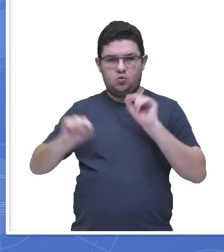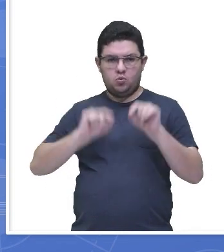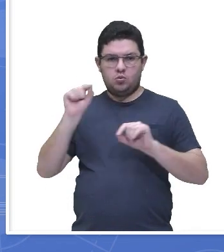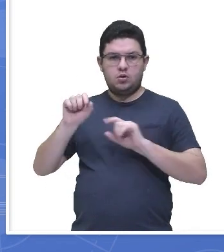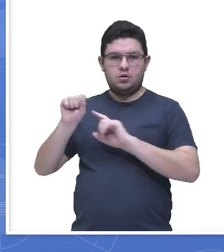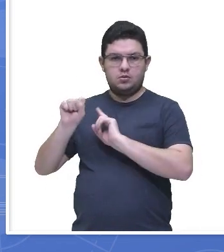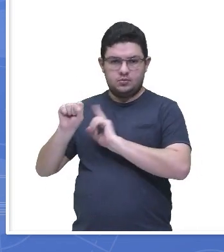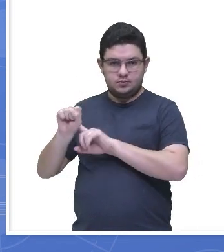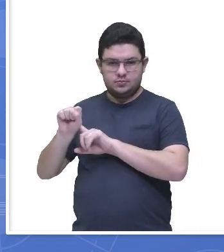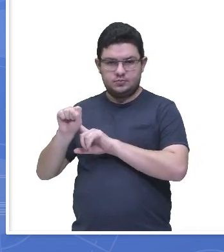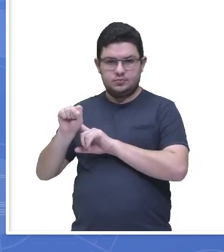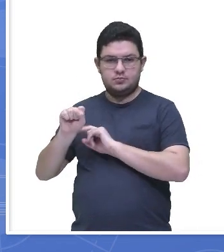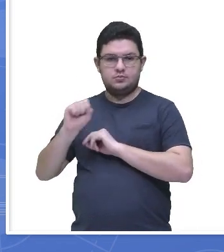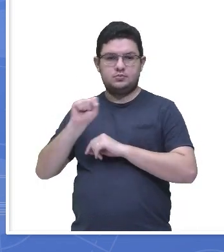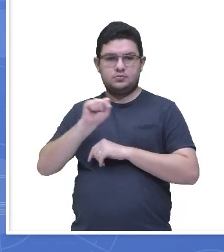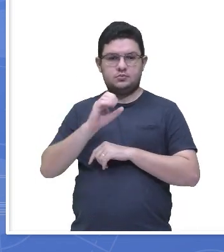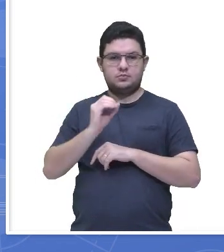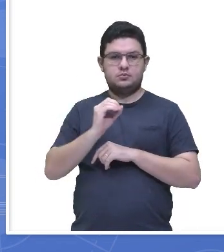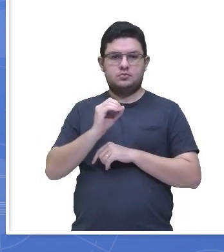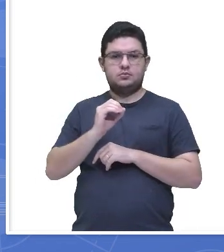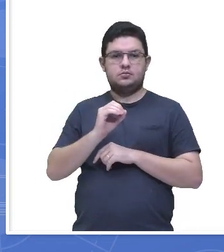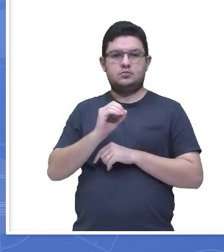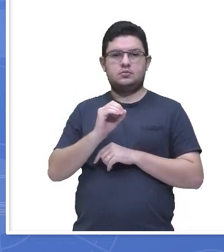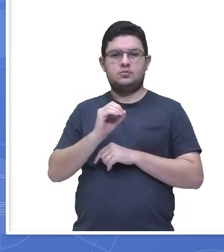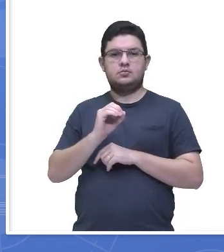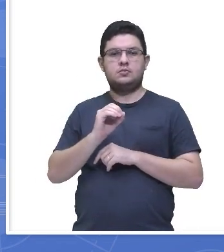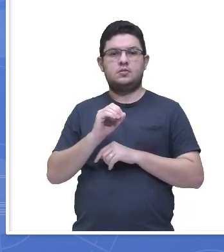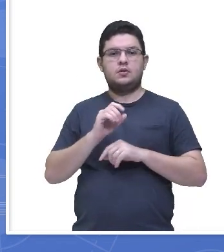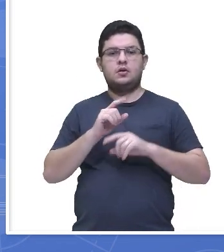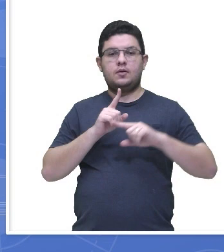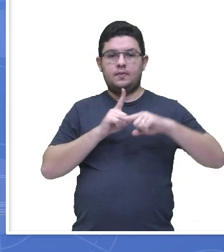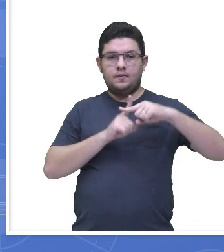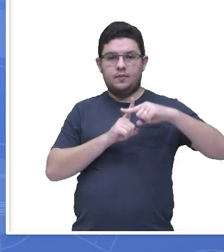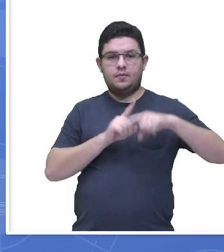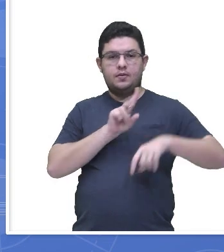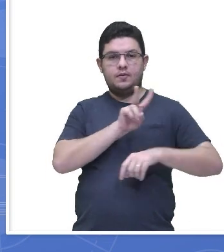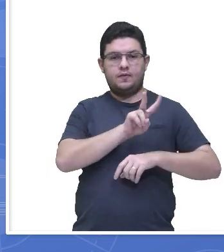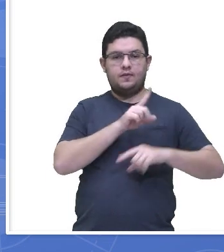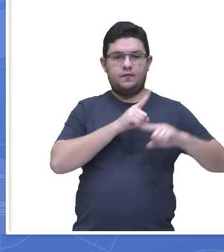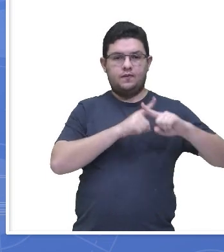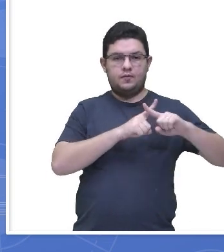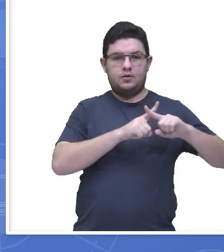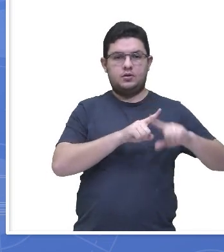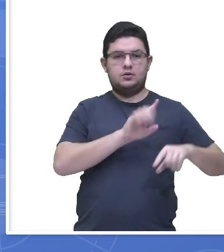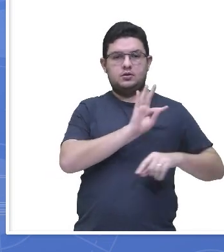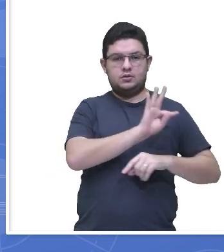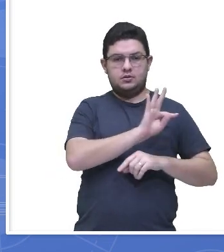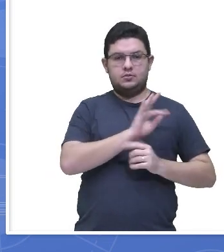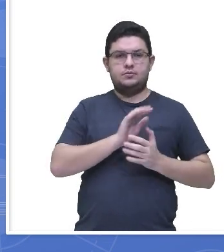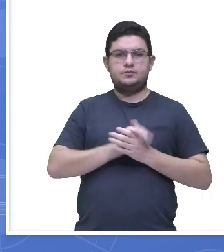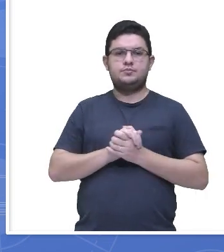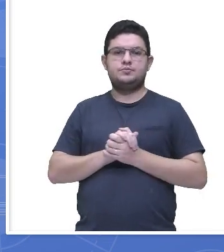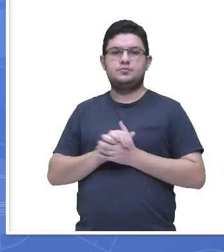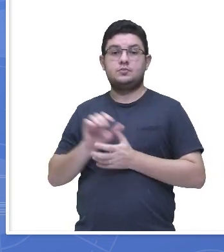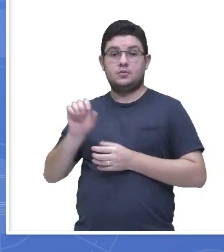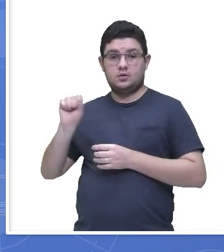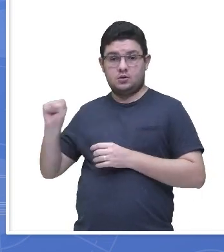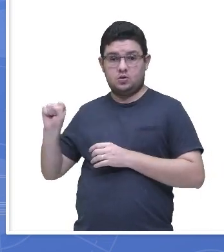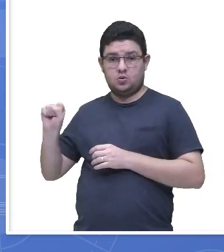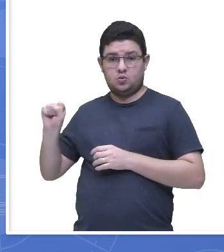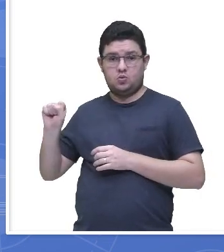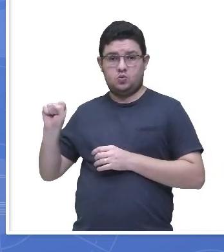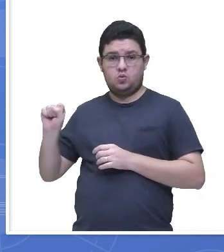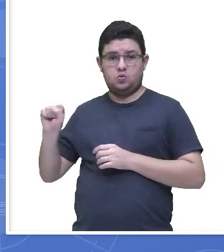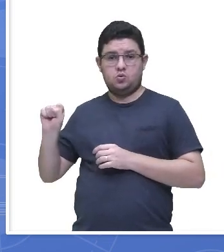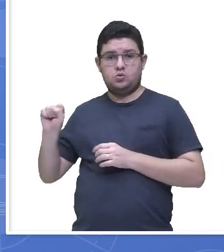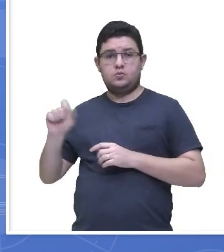letra B. Como eu já sei que o espaço inicial aqui ele vale 8 e a velocidade aqui vale